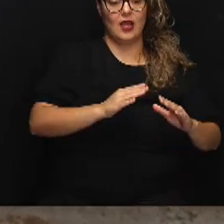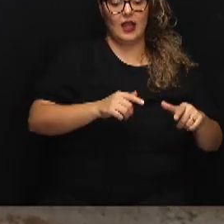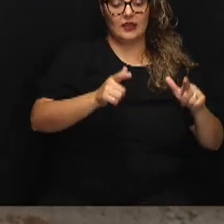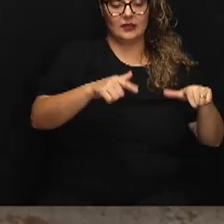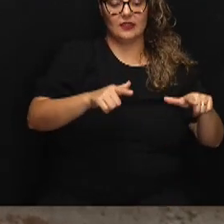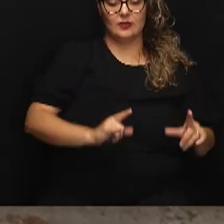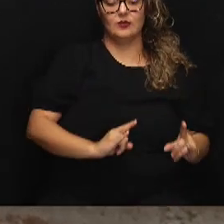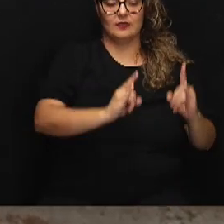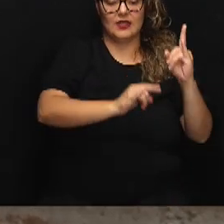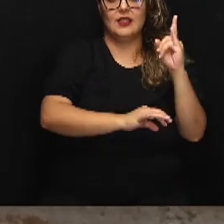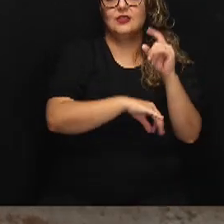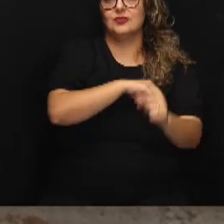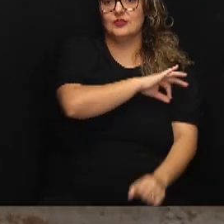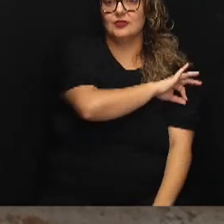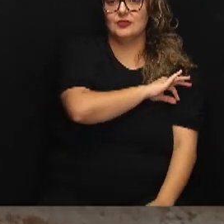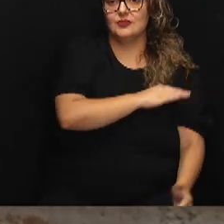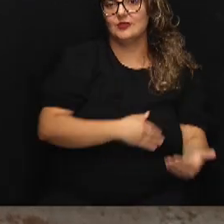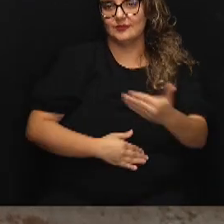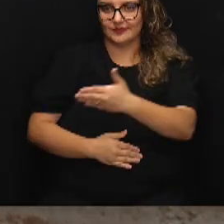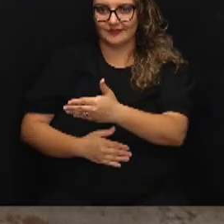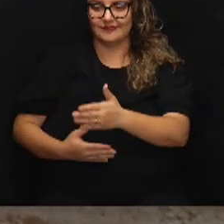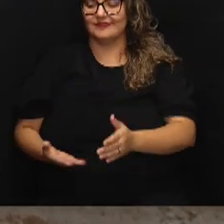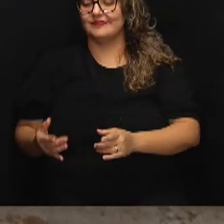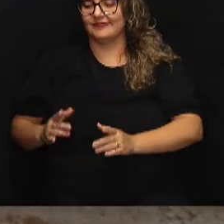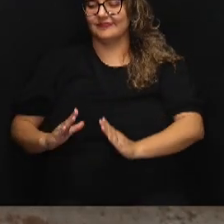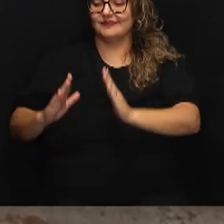Campinas e a entrada é pela rua Benjamin Constant,